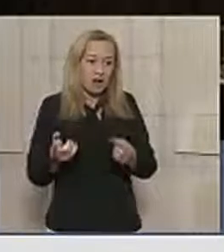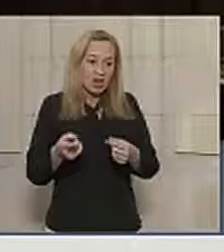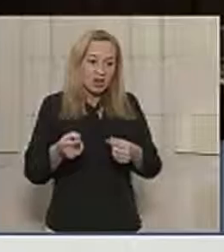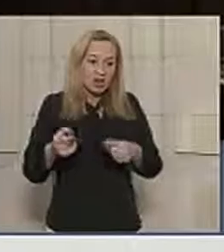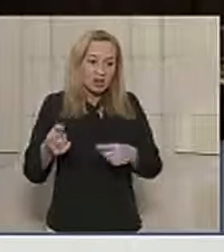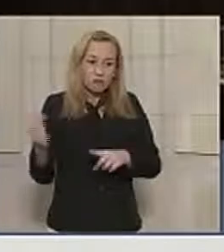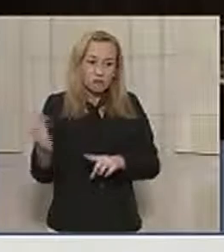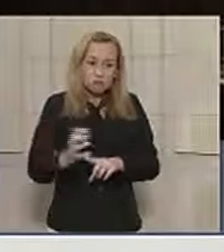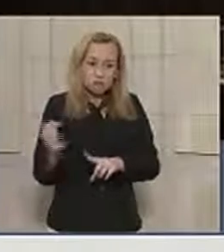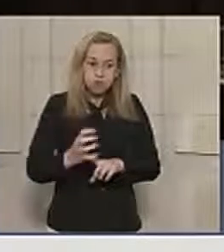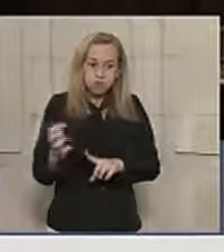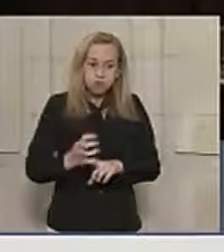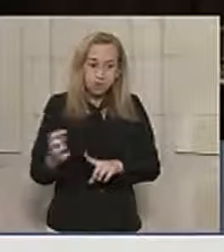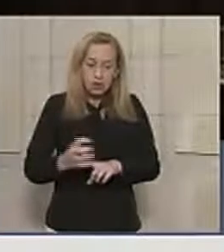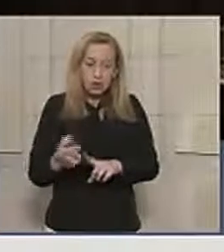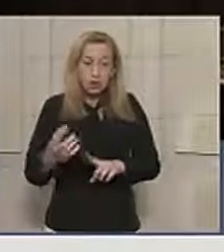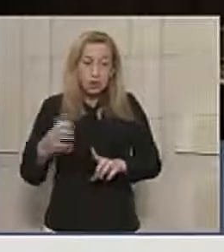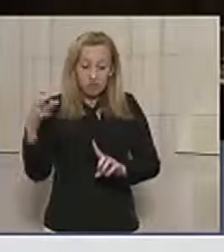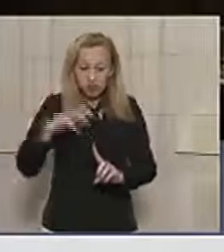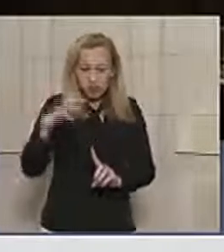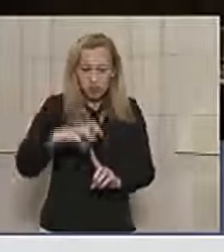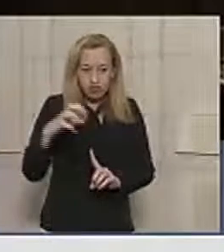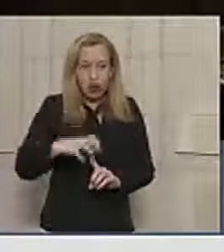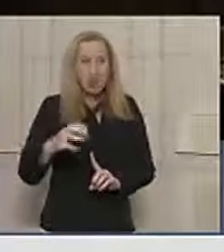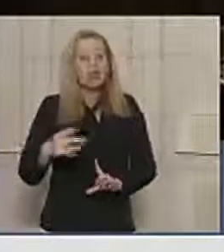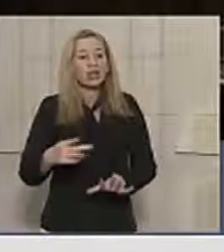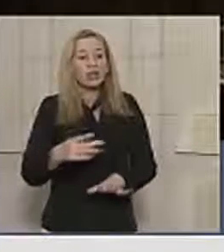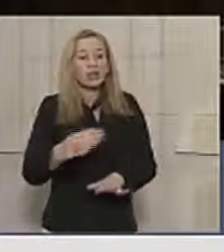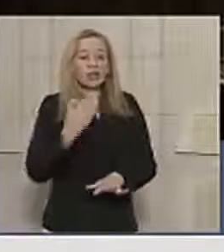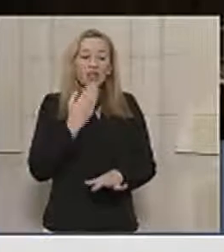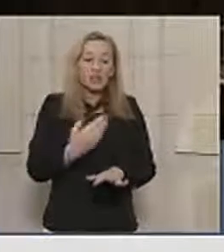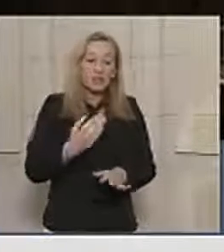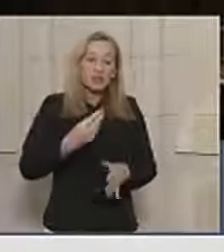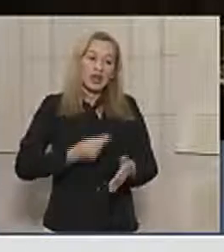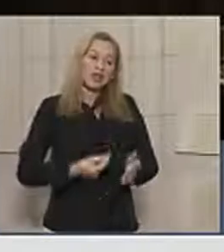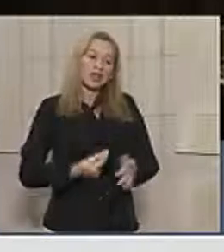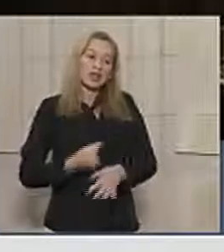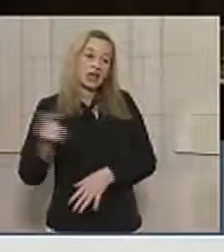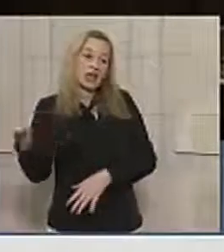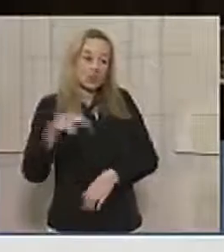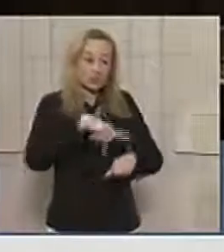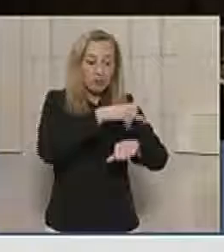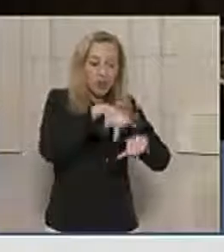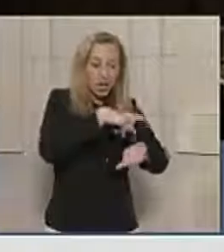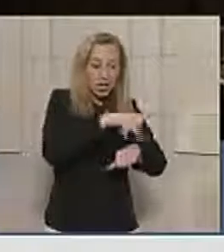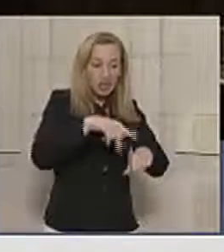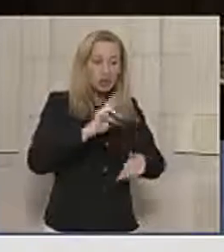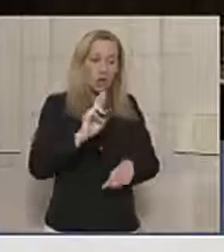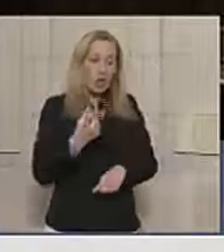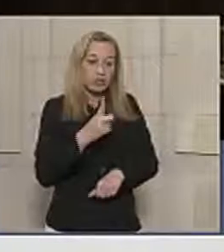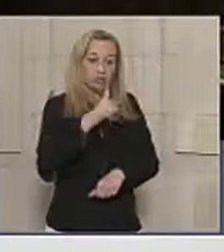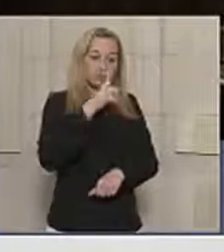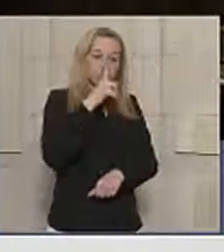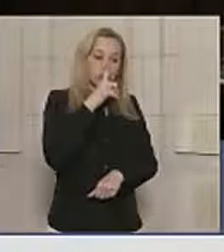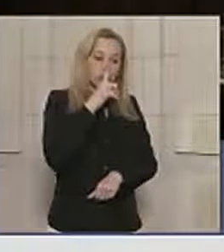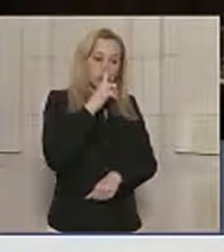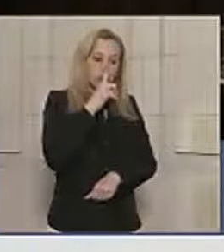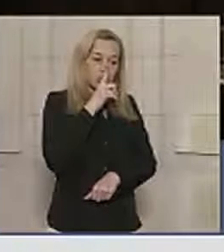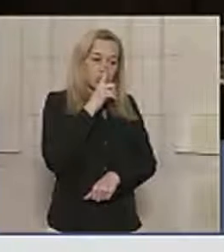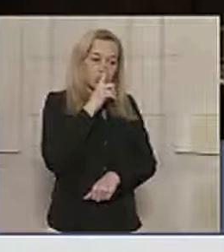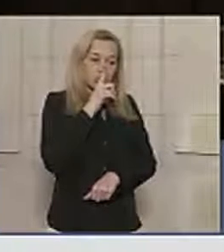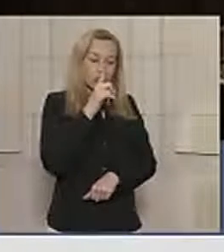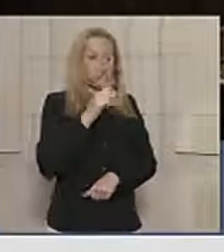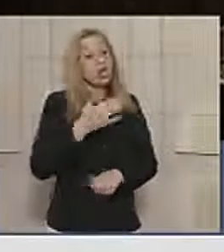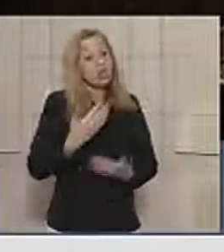lado a sua denúncia. Eu espero que os vereadores da cidade do Rio de Janeiro cumpram seu papel e protejam